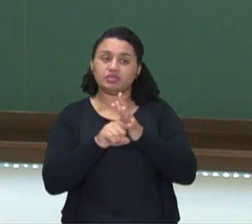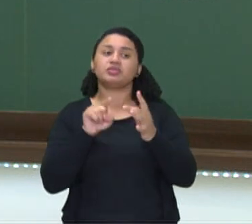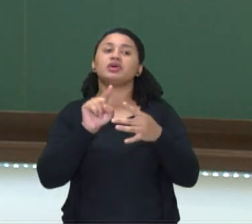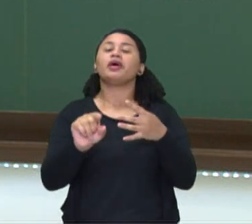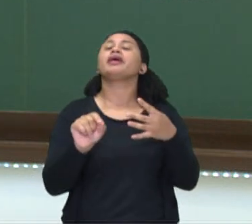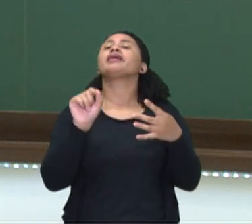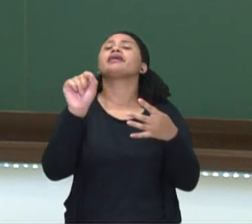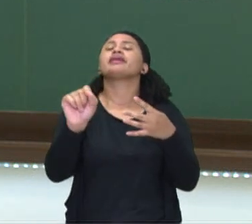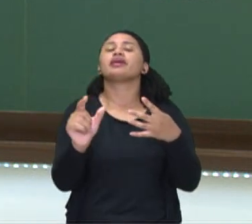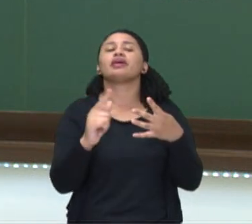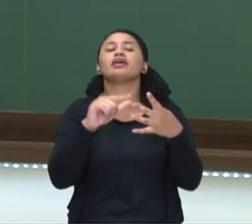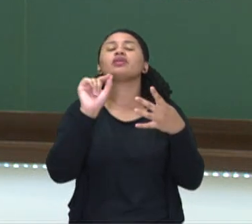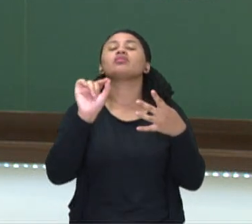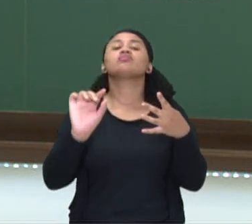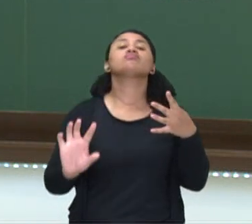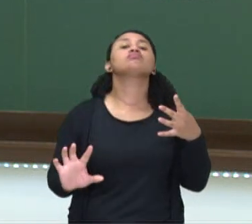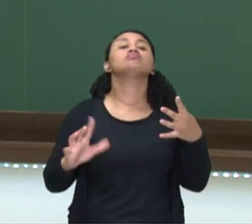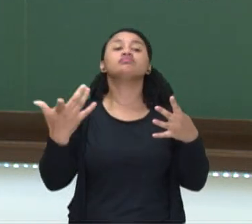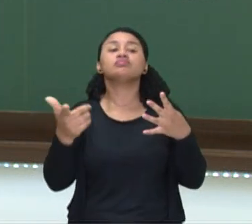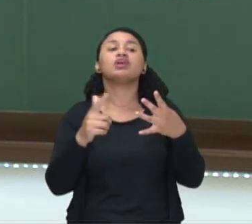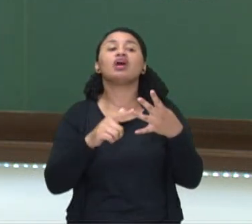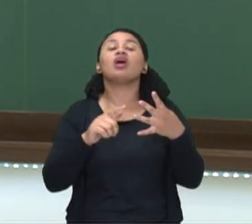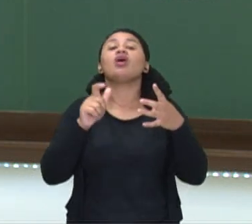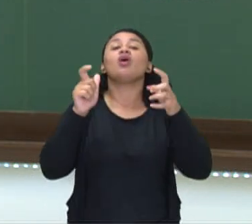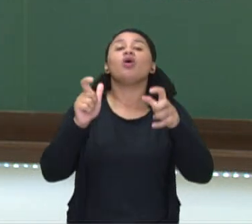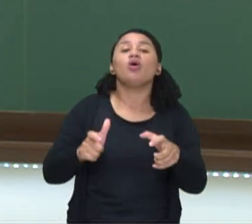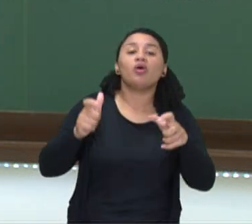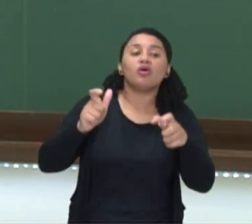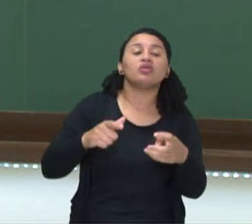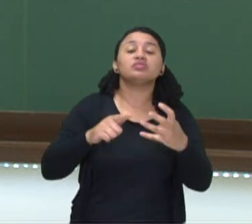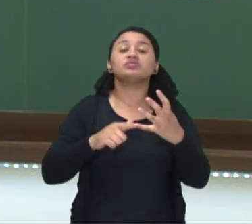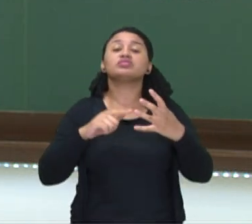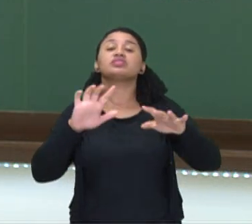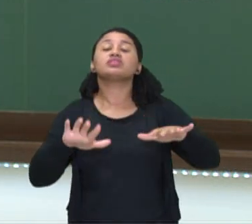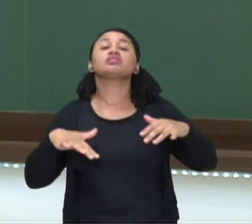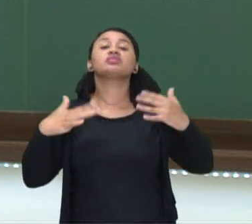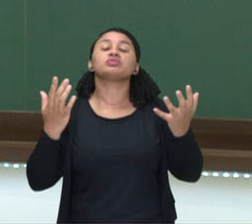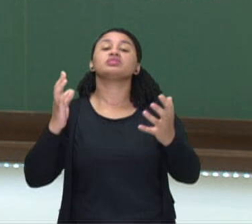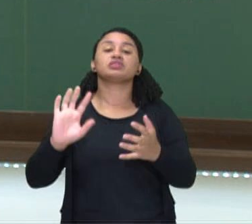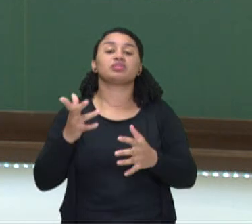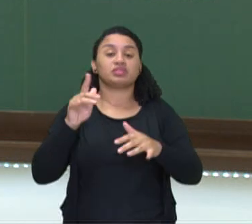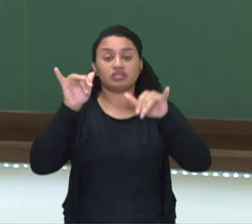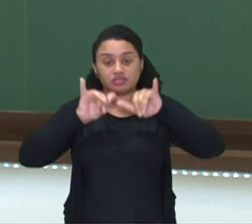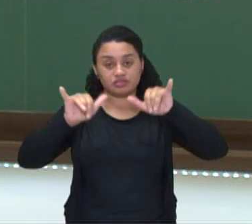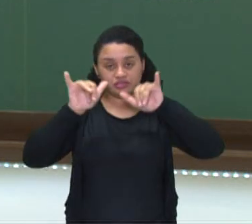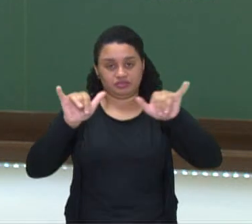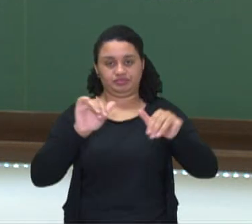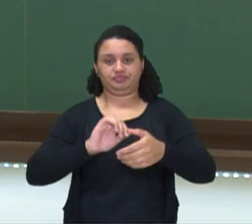que acontece, onde acontece e quando acontece esse fato noticiado.